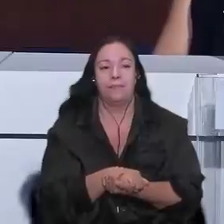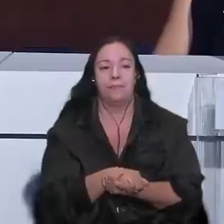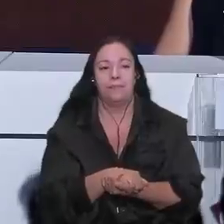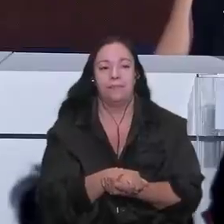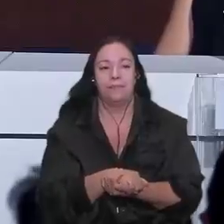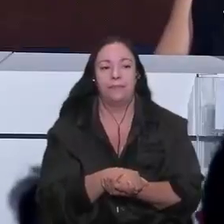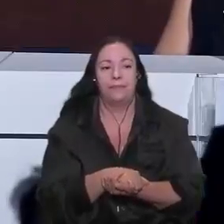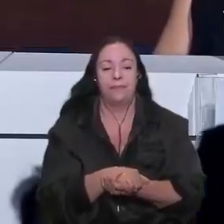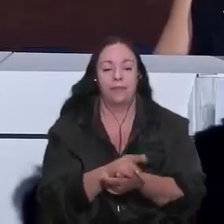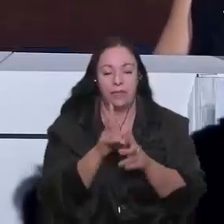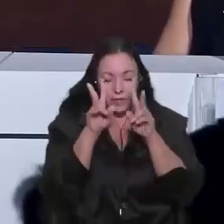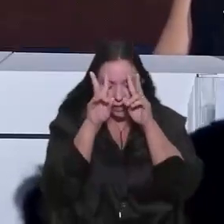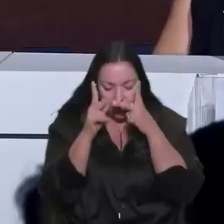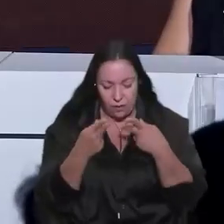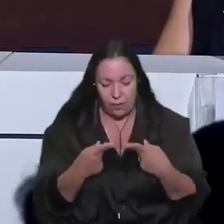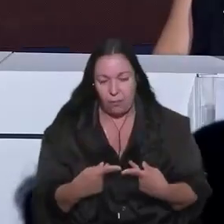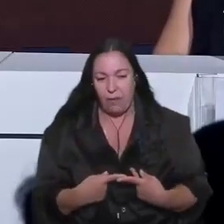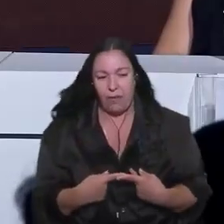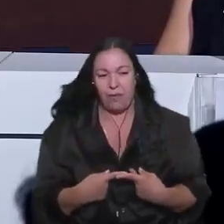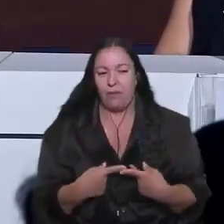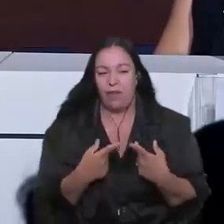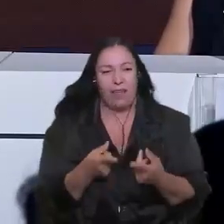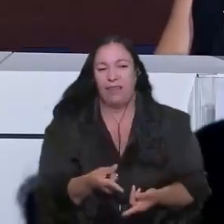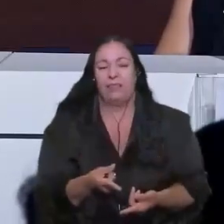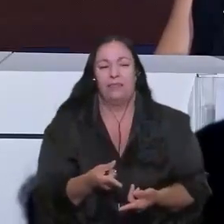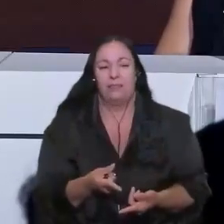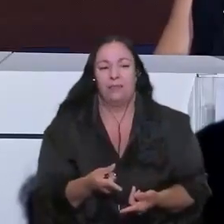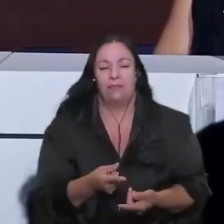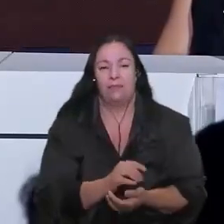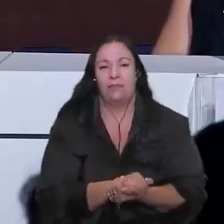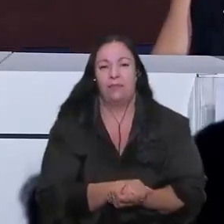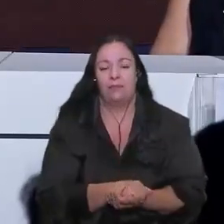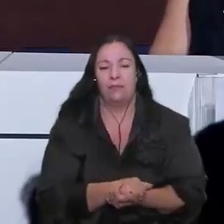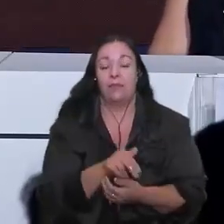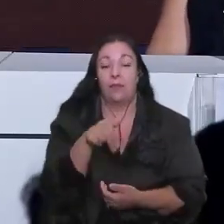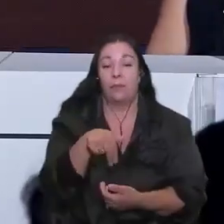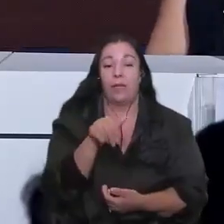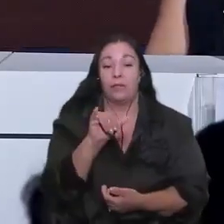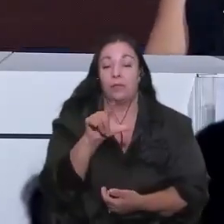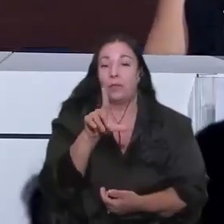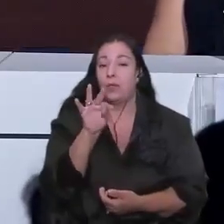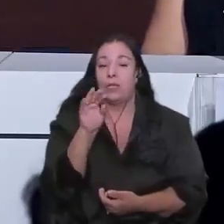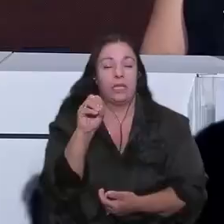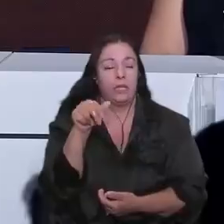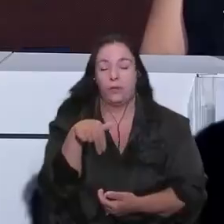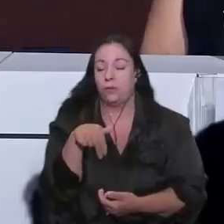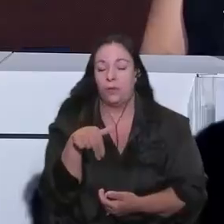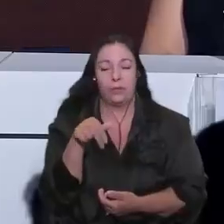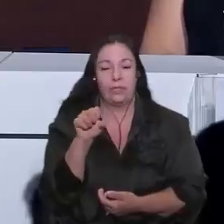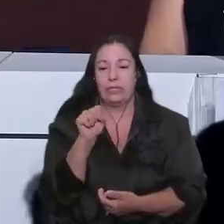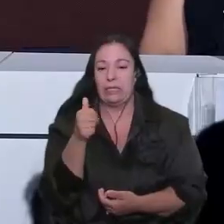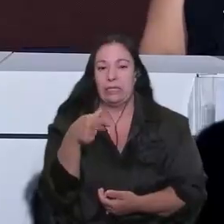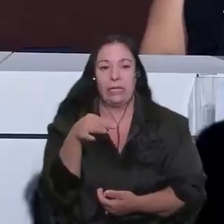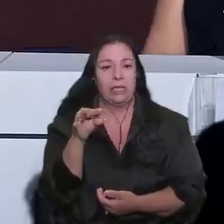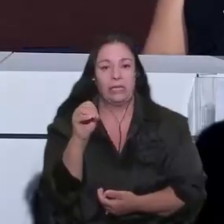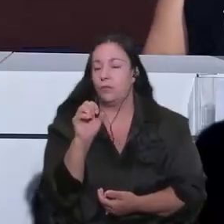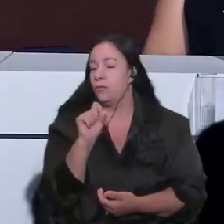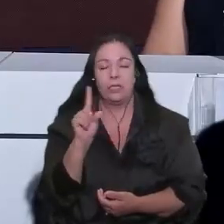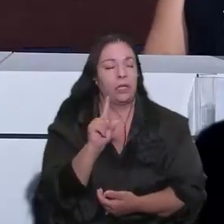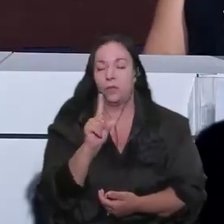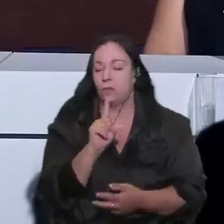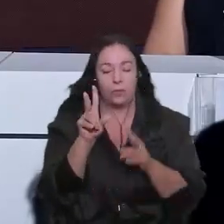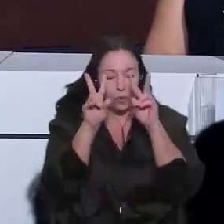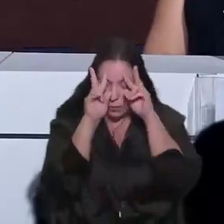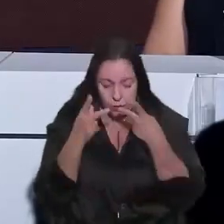estar, porque o ser humano é isto. E eu estou mais com o Milton Santos. O ser humano não é isto. Nós ainda não somos